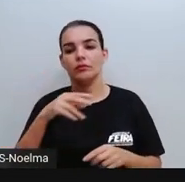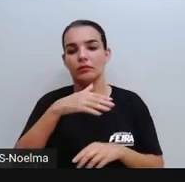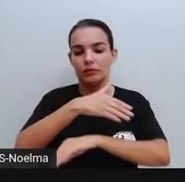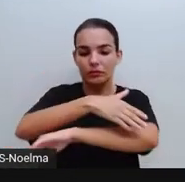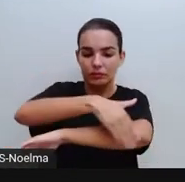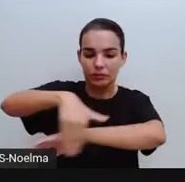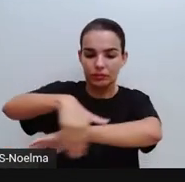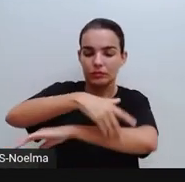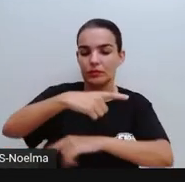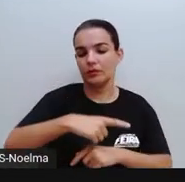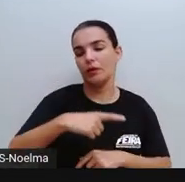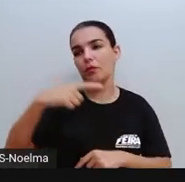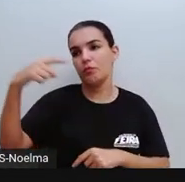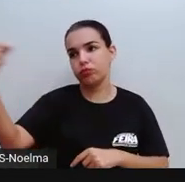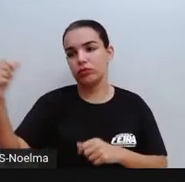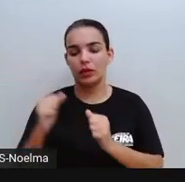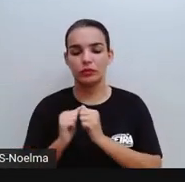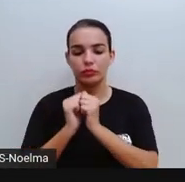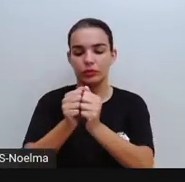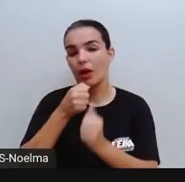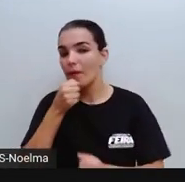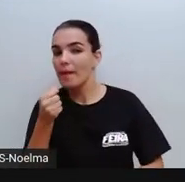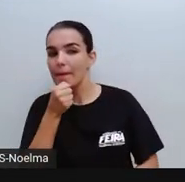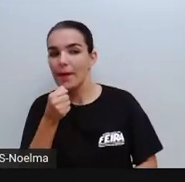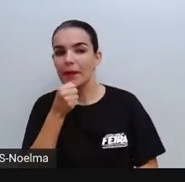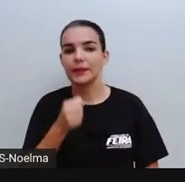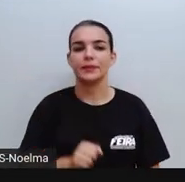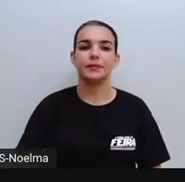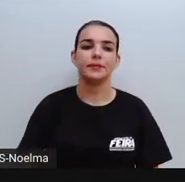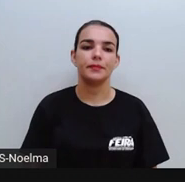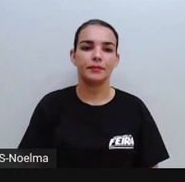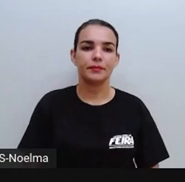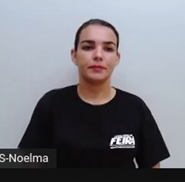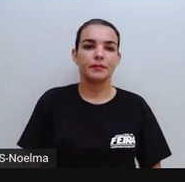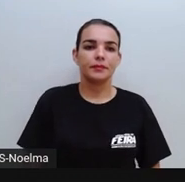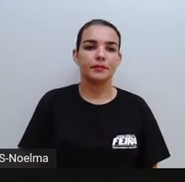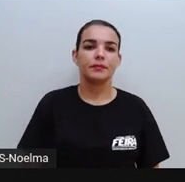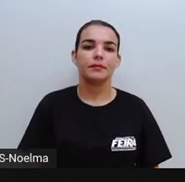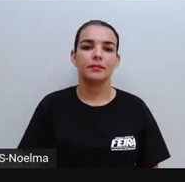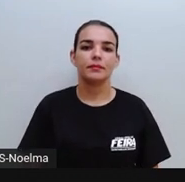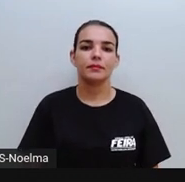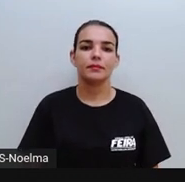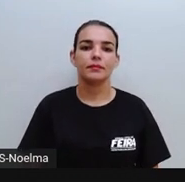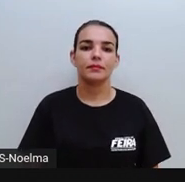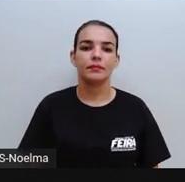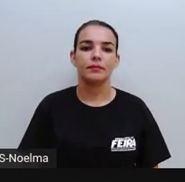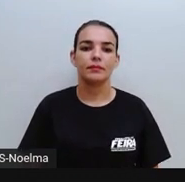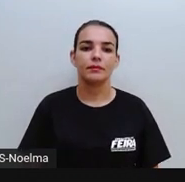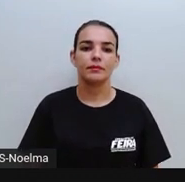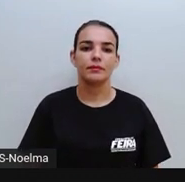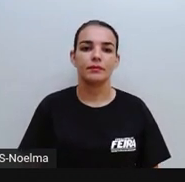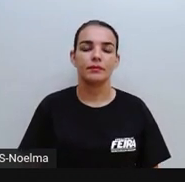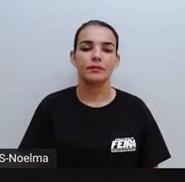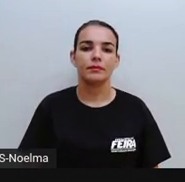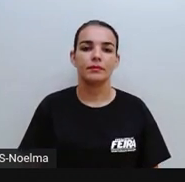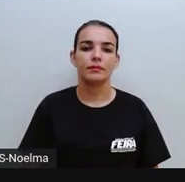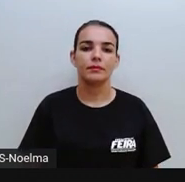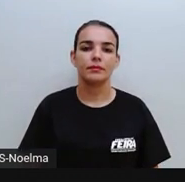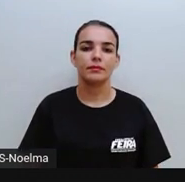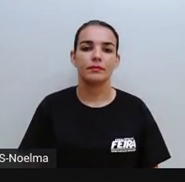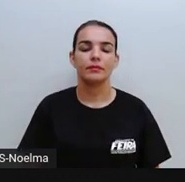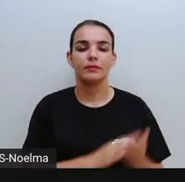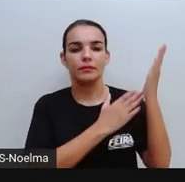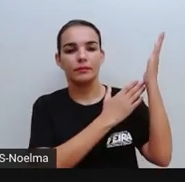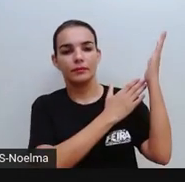câmera que vai para a Rua junto com o repórter certo bom e